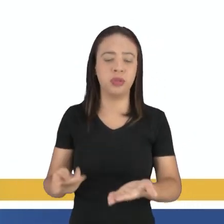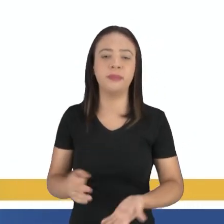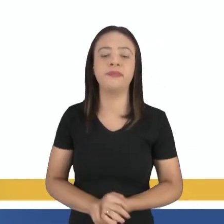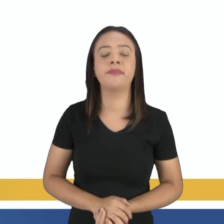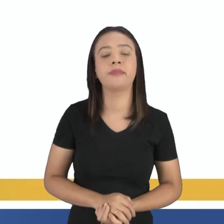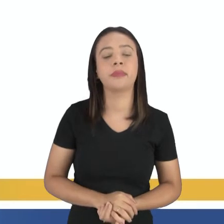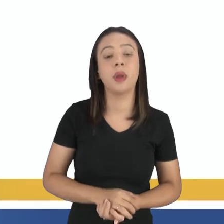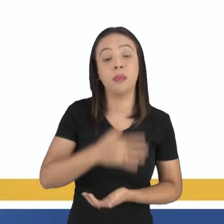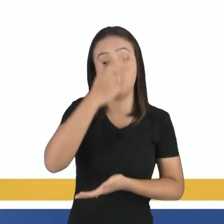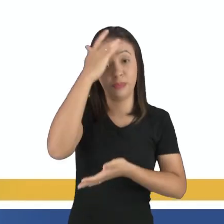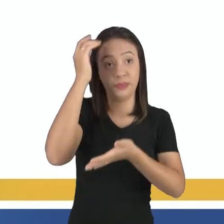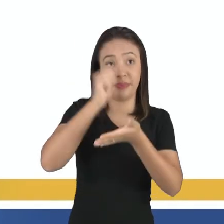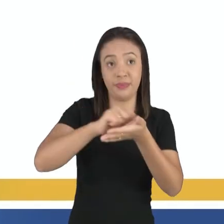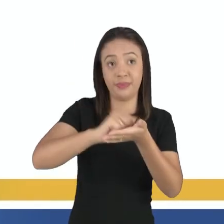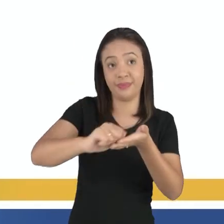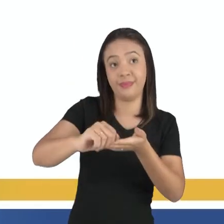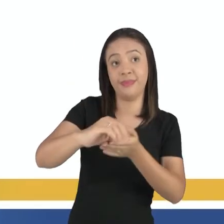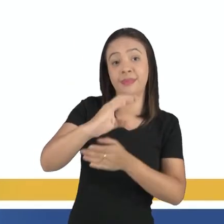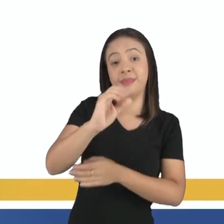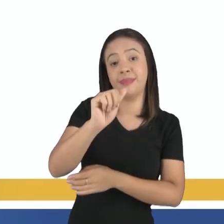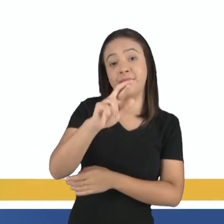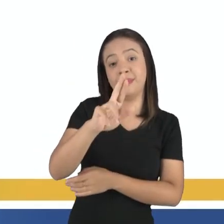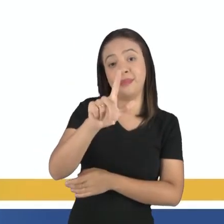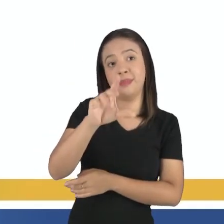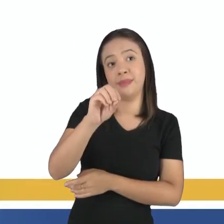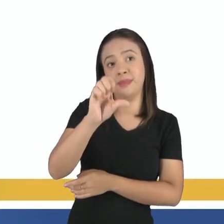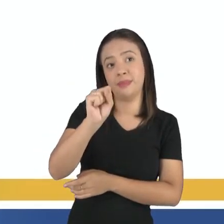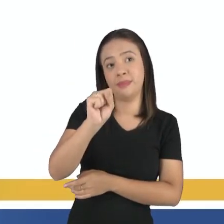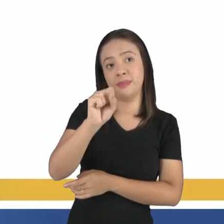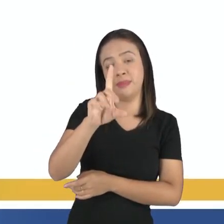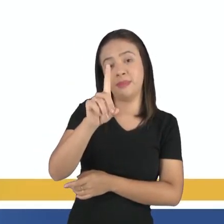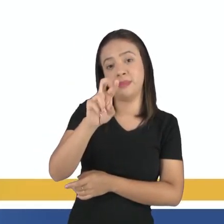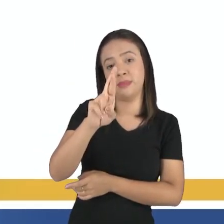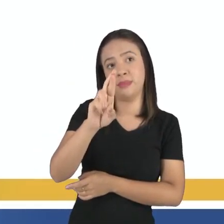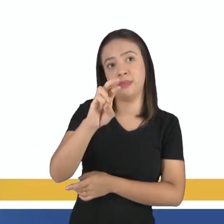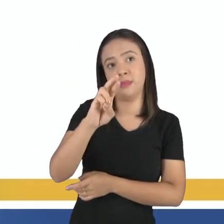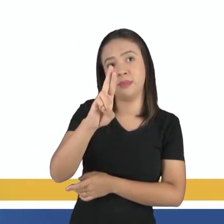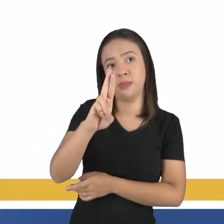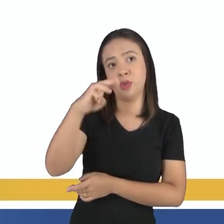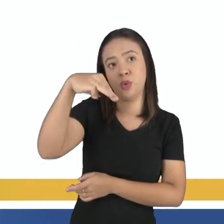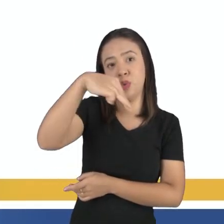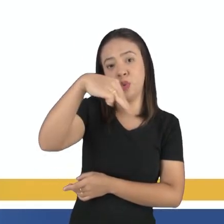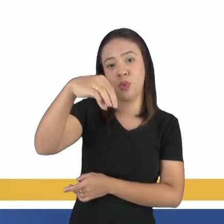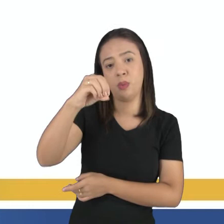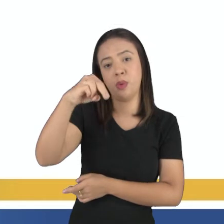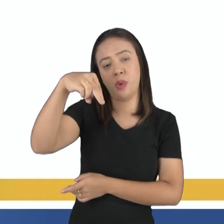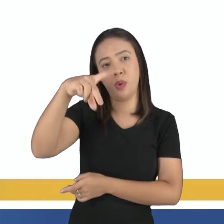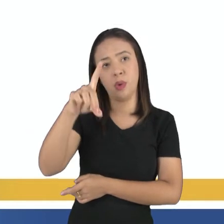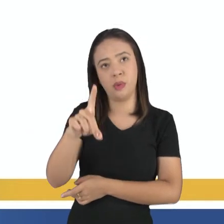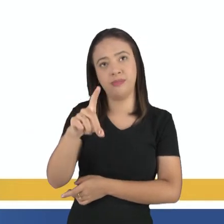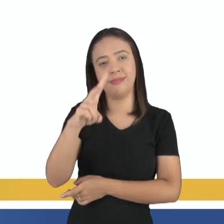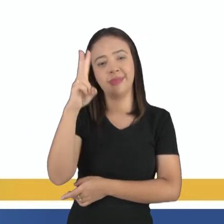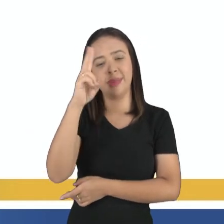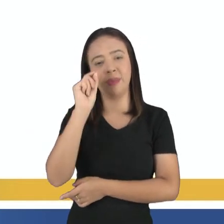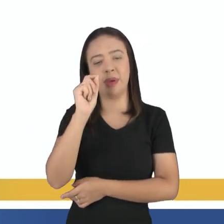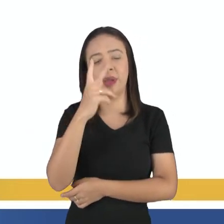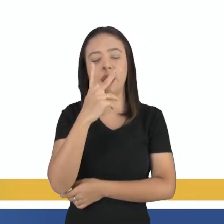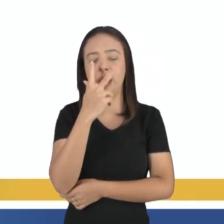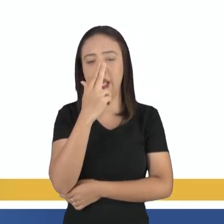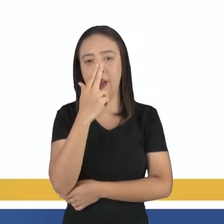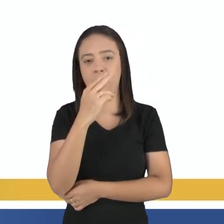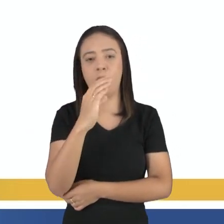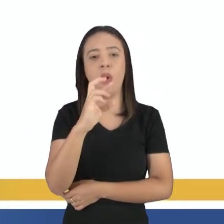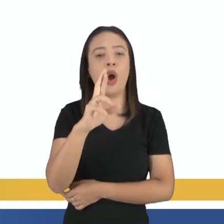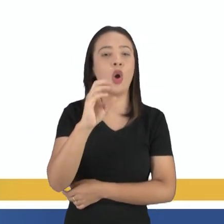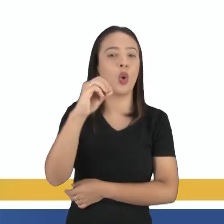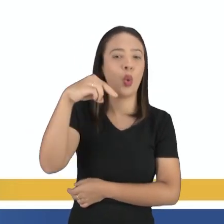esse poema, né, contando ali um passo ali da história dele, meio que nos remete ali uma crônicazinha, né, do